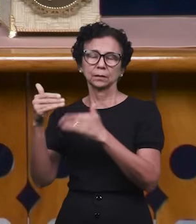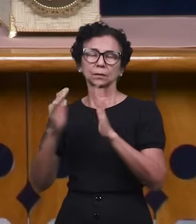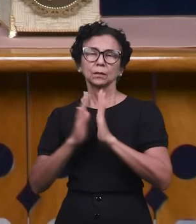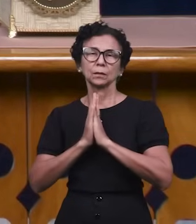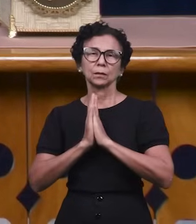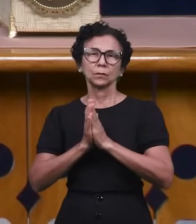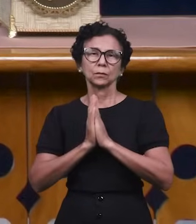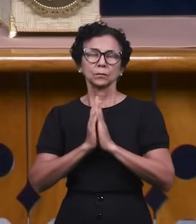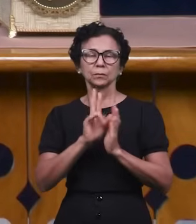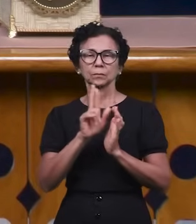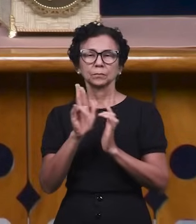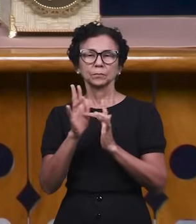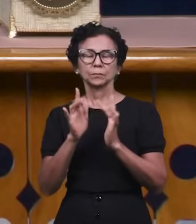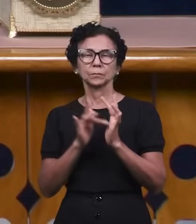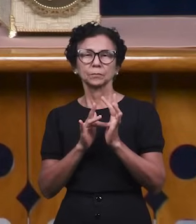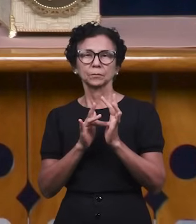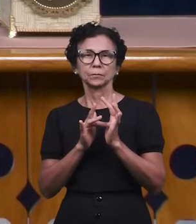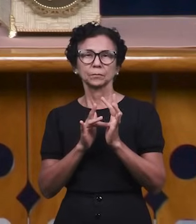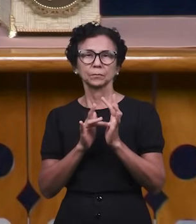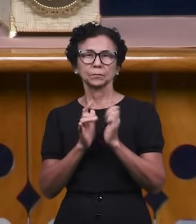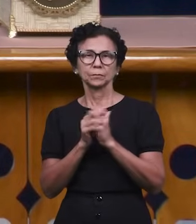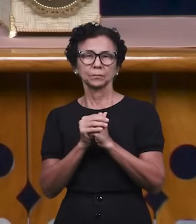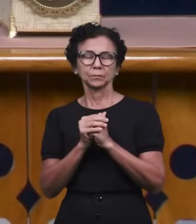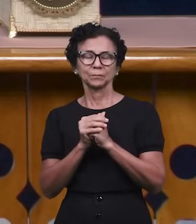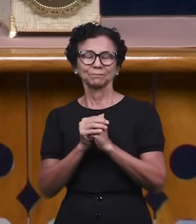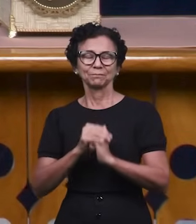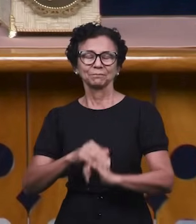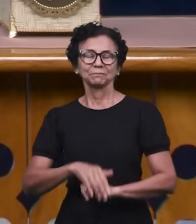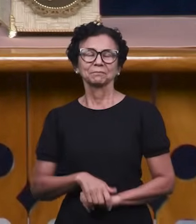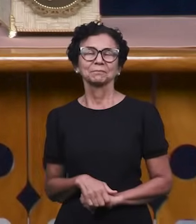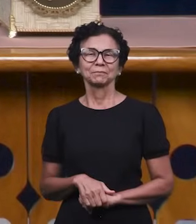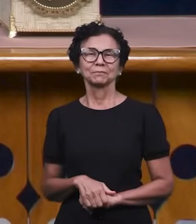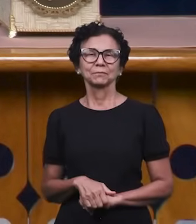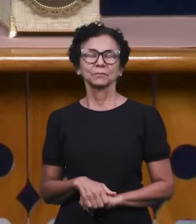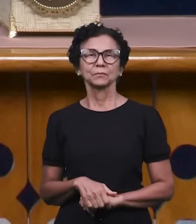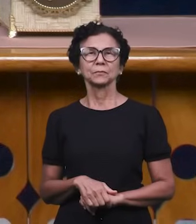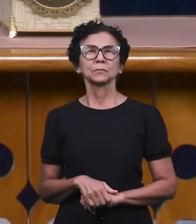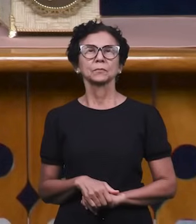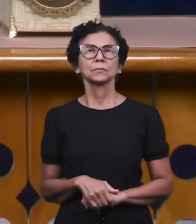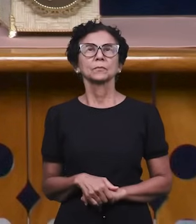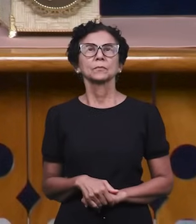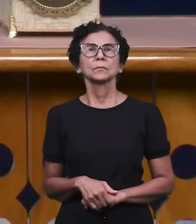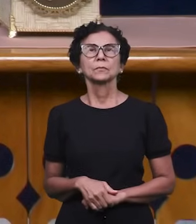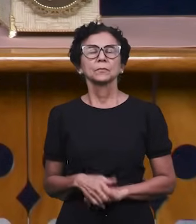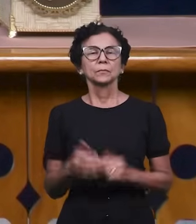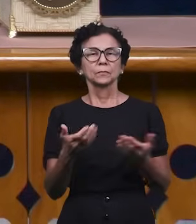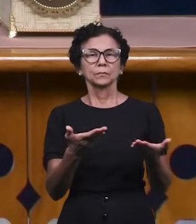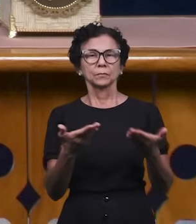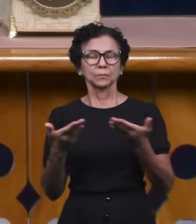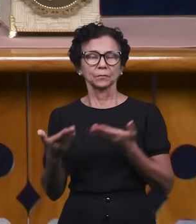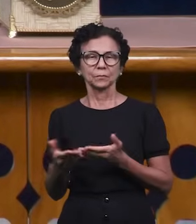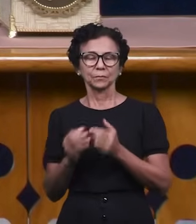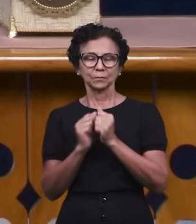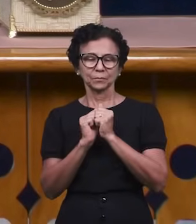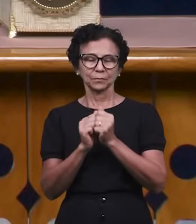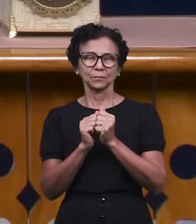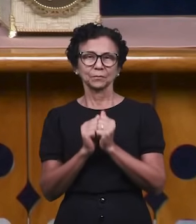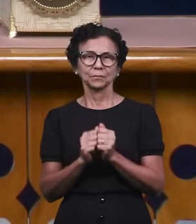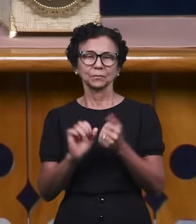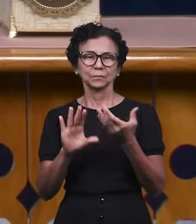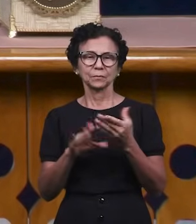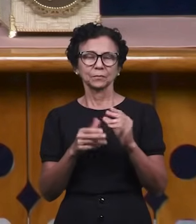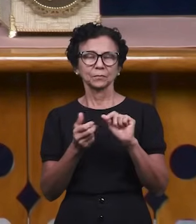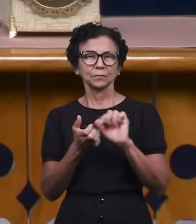do Senhor. Oramos em nome de Jesus. Amém. Eu convido agora a participarmos juntos